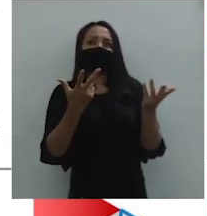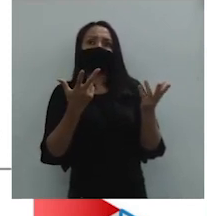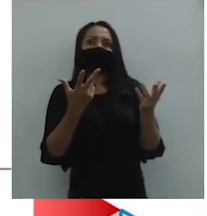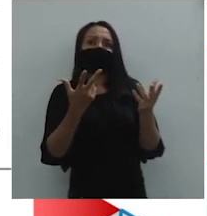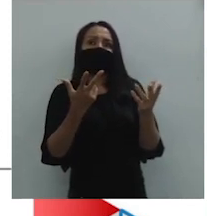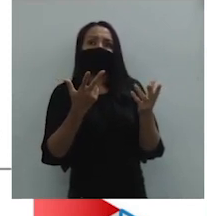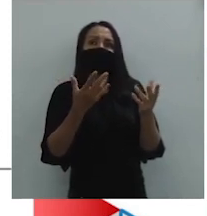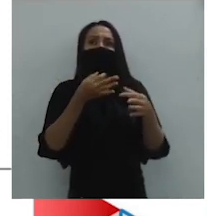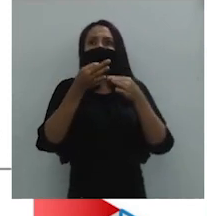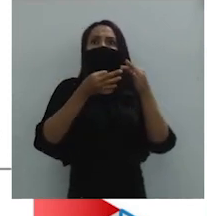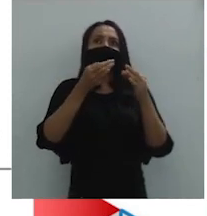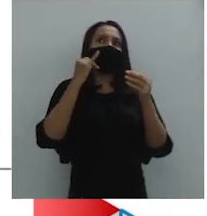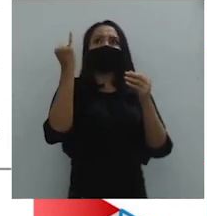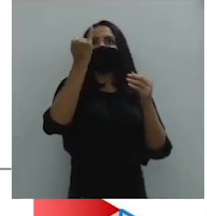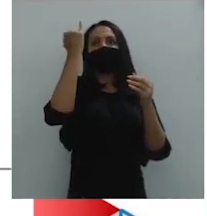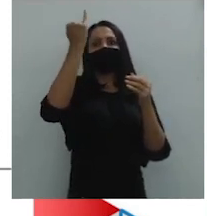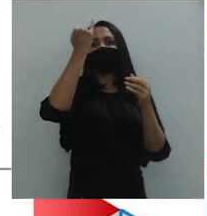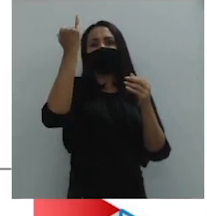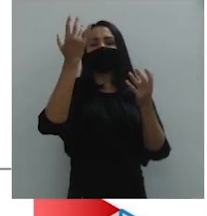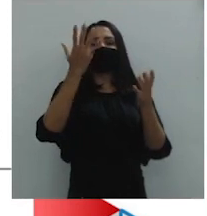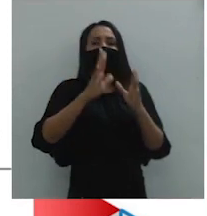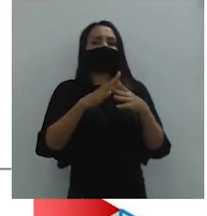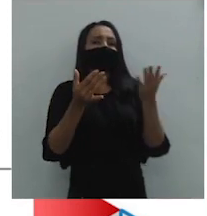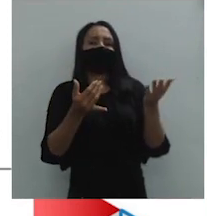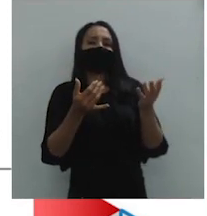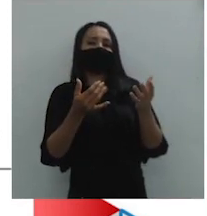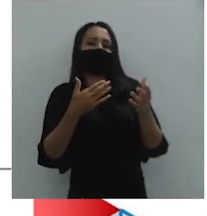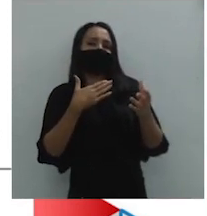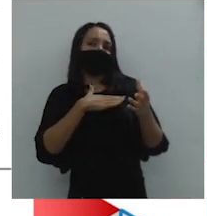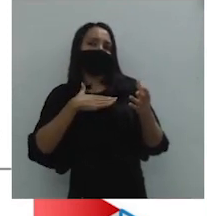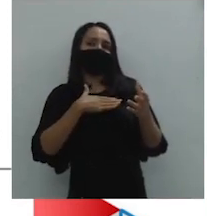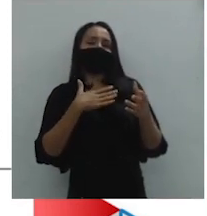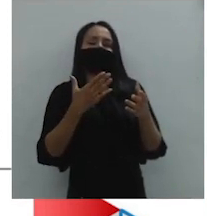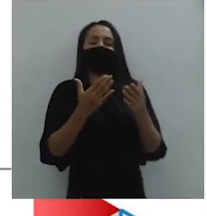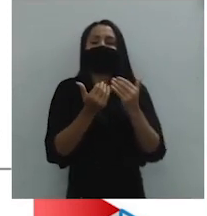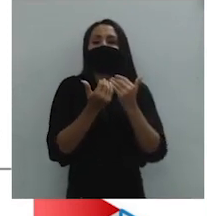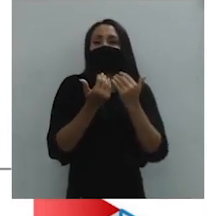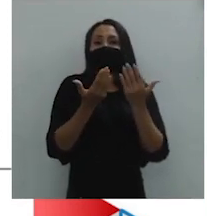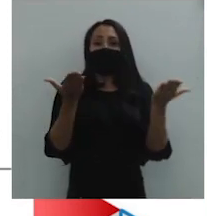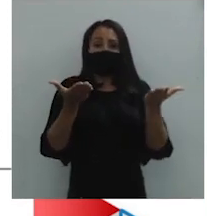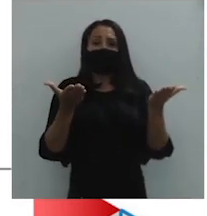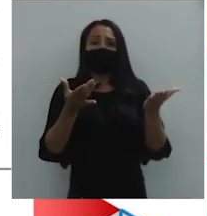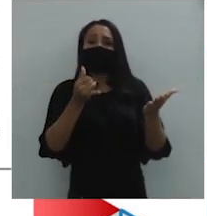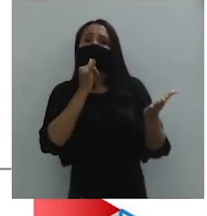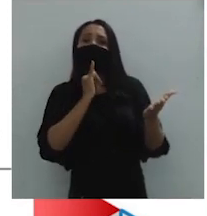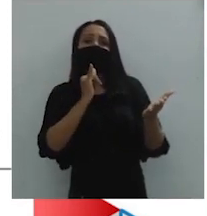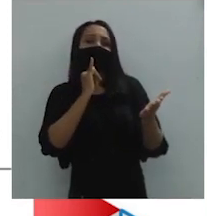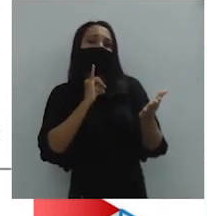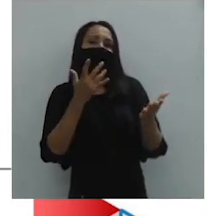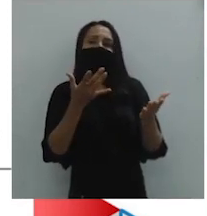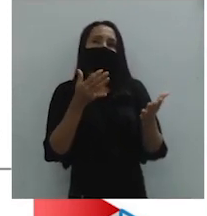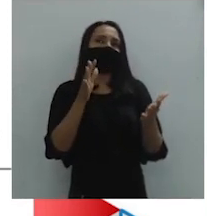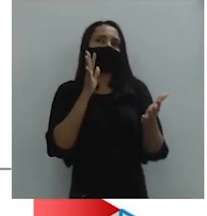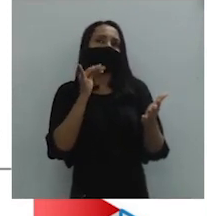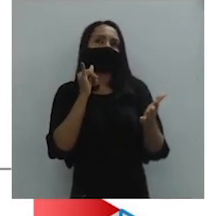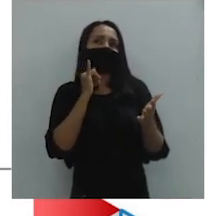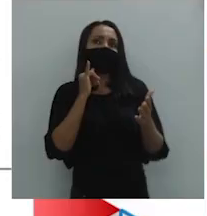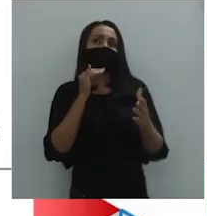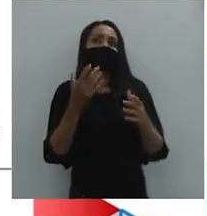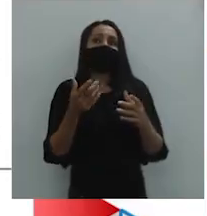né? É mais o conhecer, o ficar, enfim. Até você querer construir uma família, isso